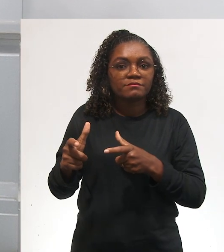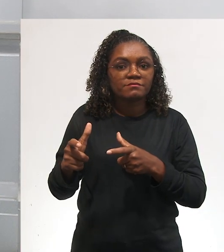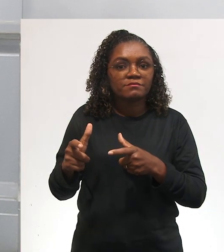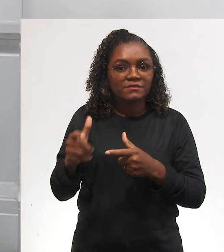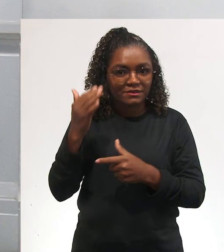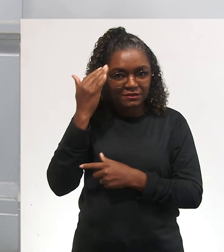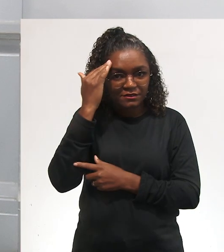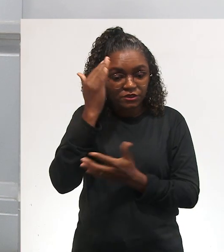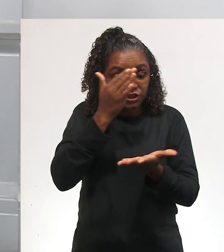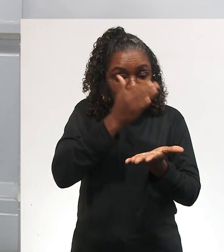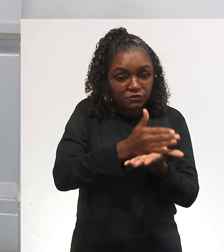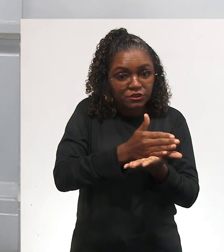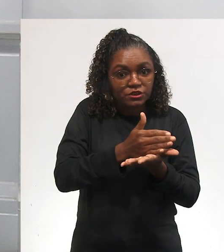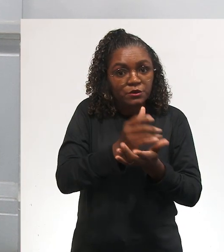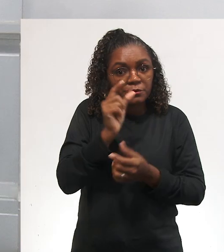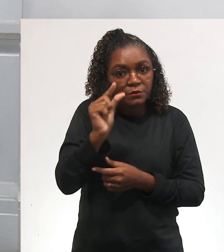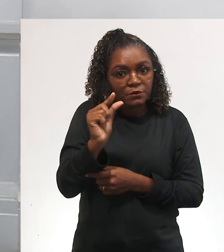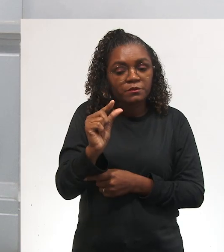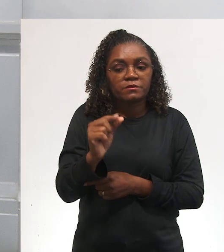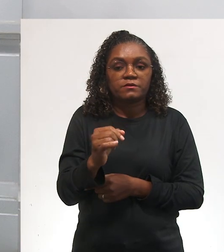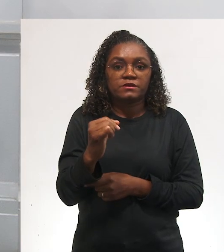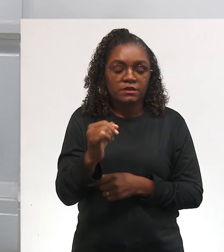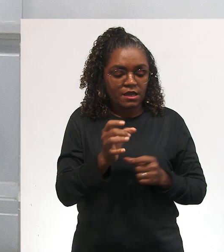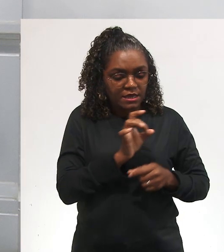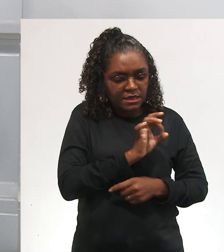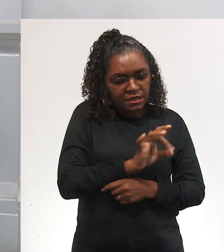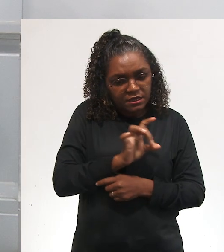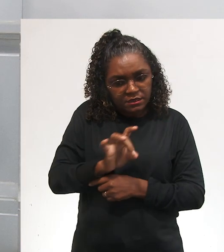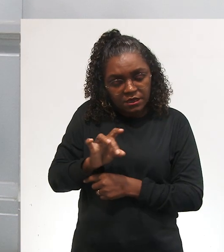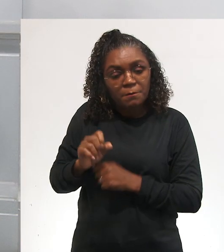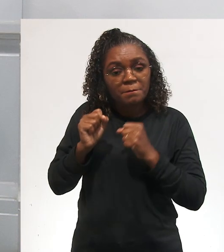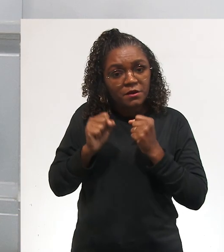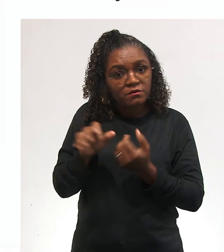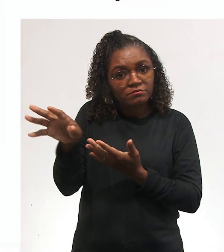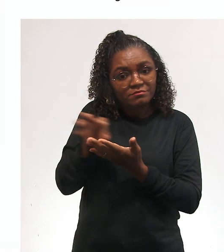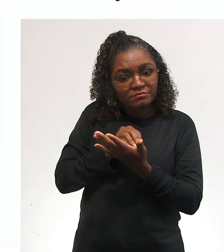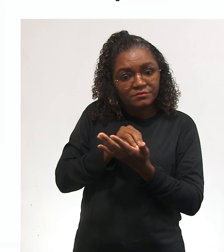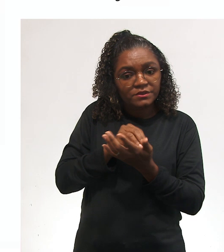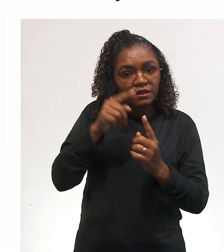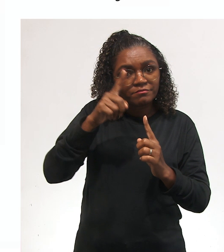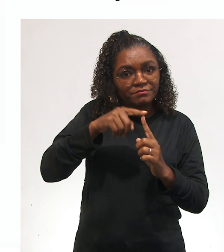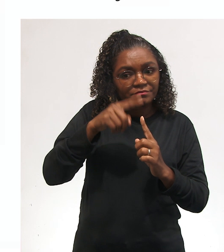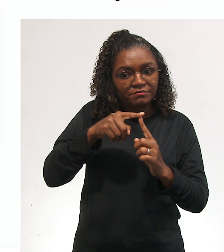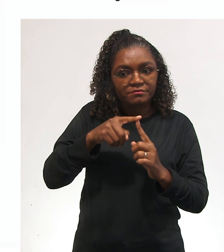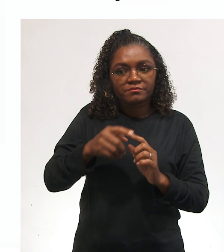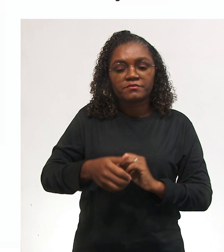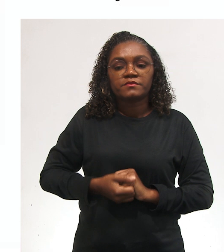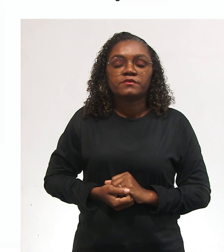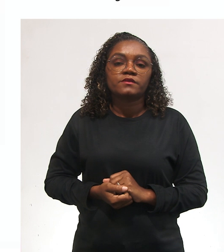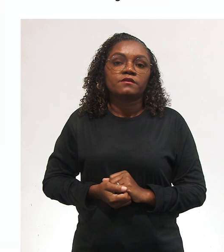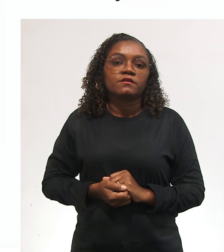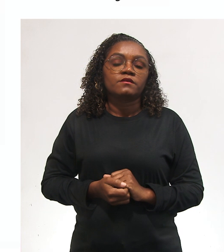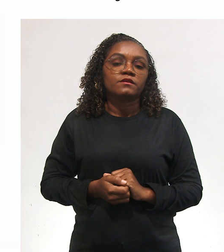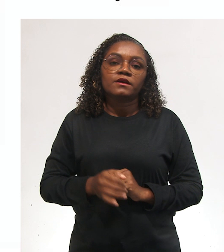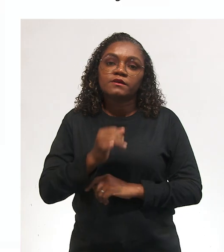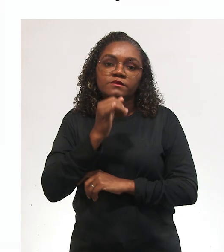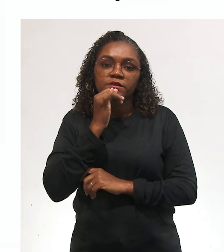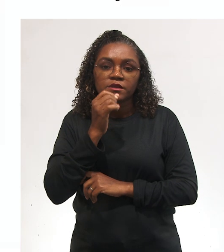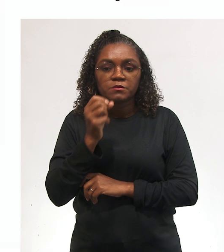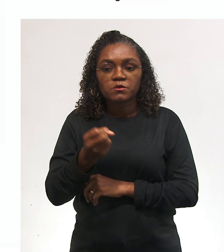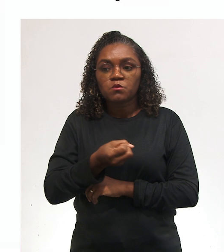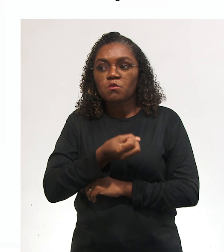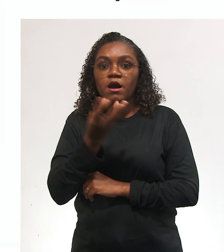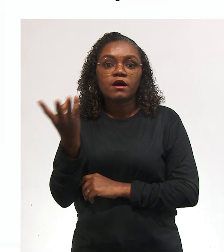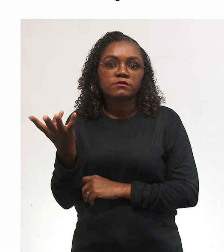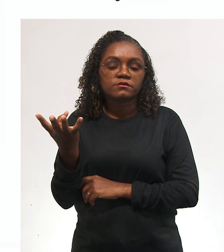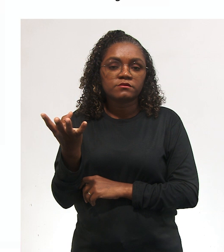para cada um desses problemas menores pode ser feito um brainstorming. Então, quanto à quantidade de ideias, quando essas